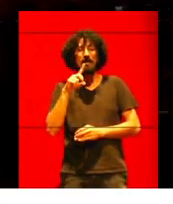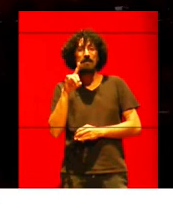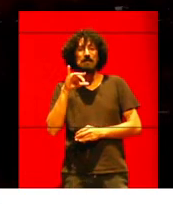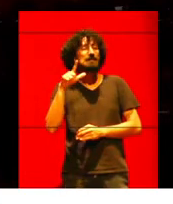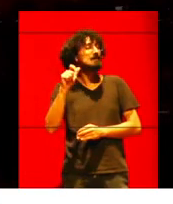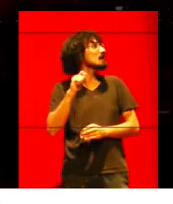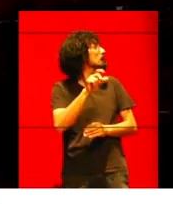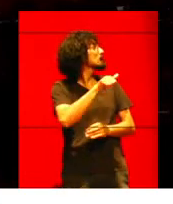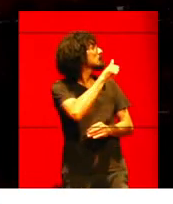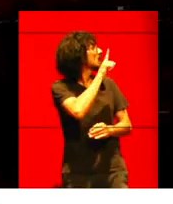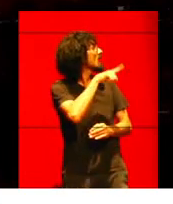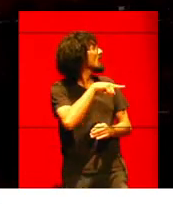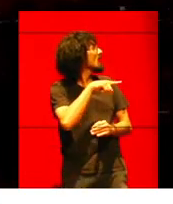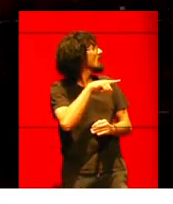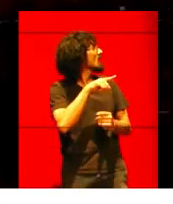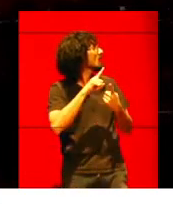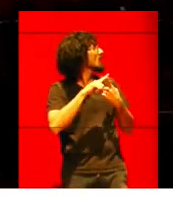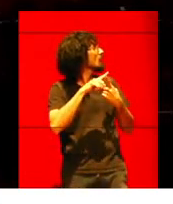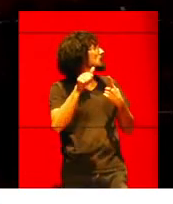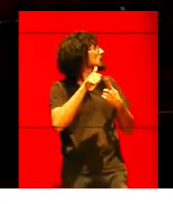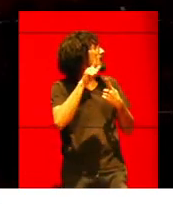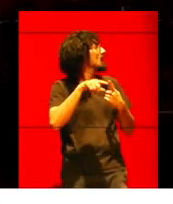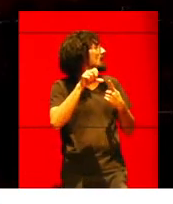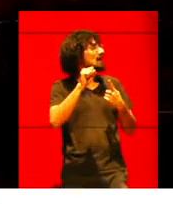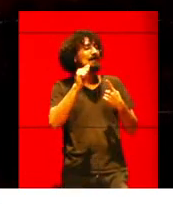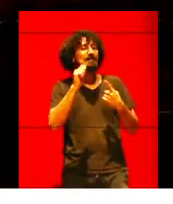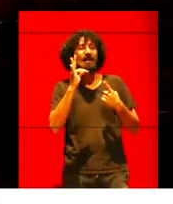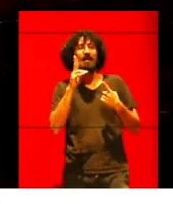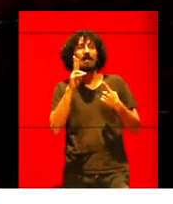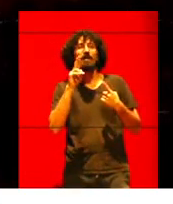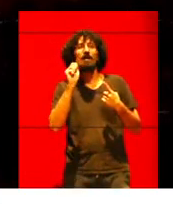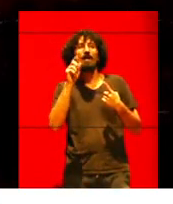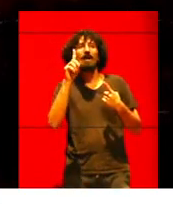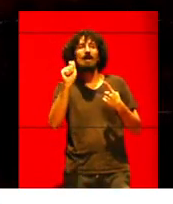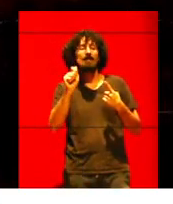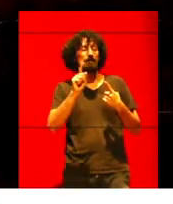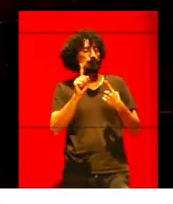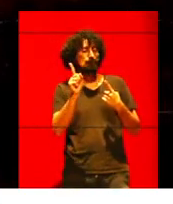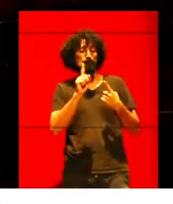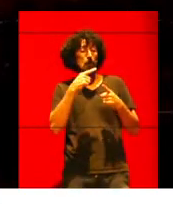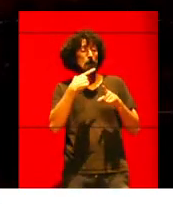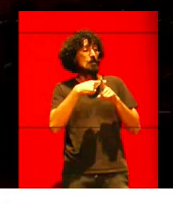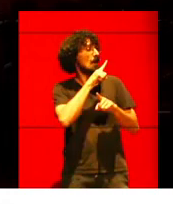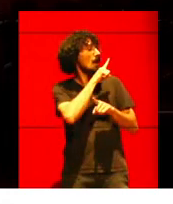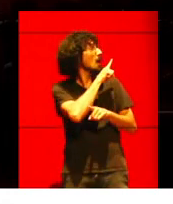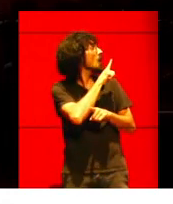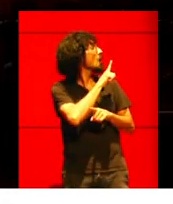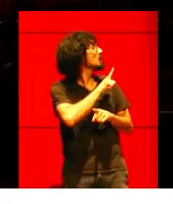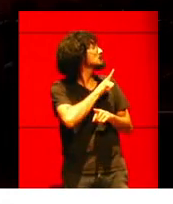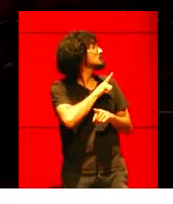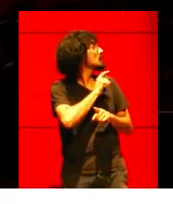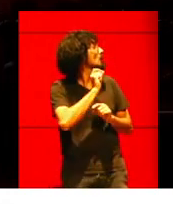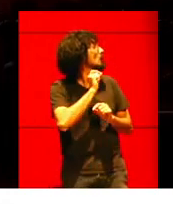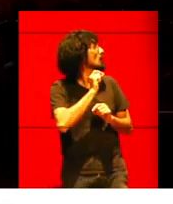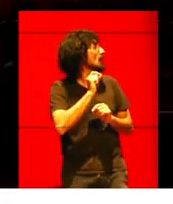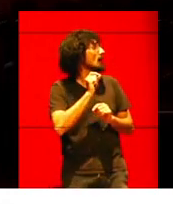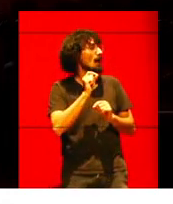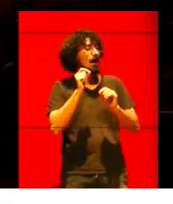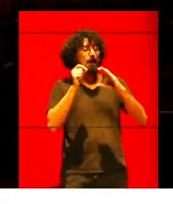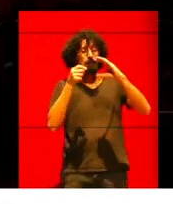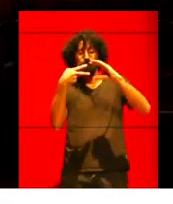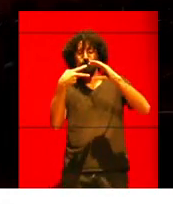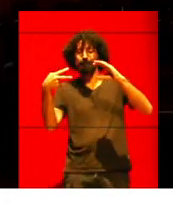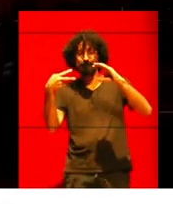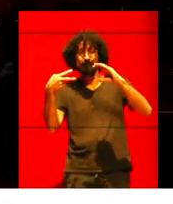cadeia saturada? É ou não? Não, porque lá no benzeno, entre os carbonos, existe